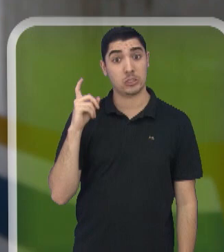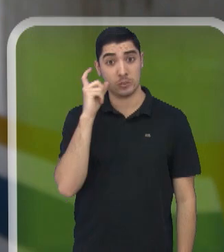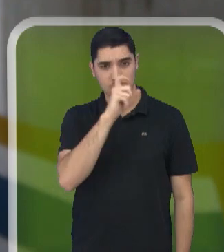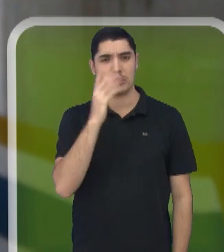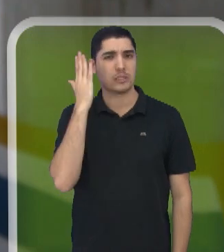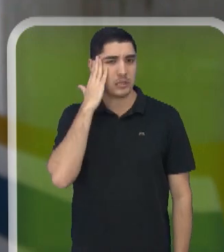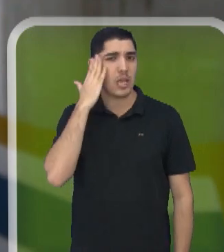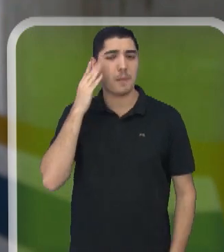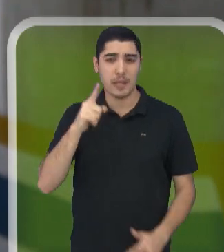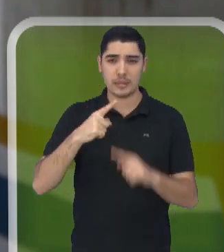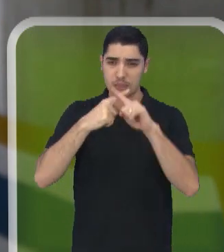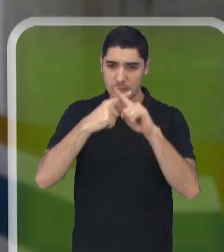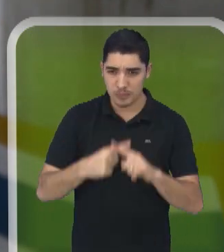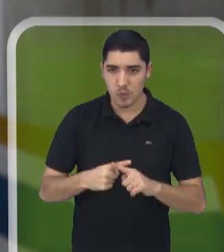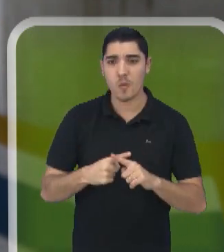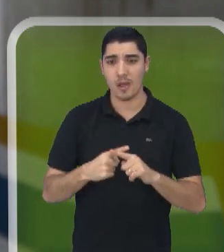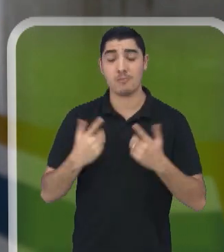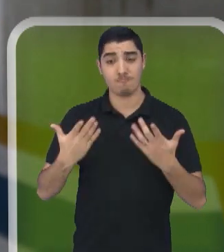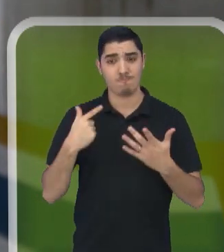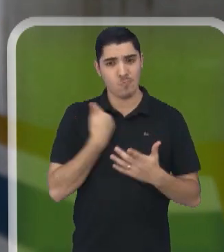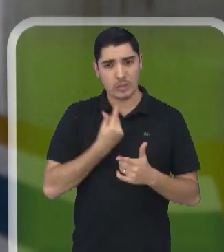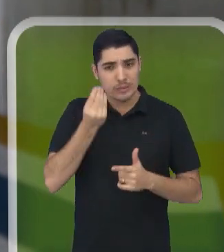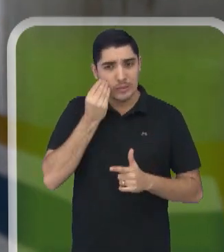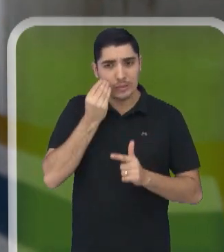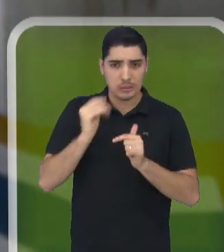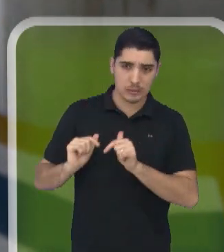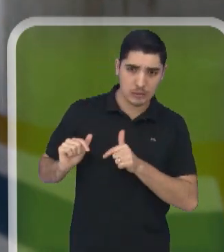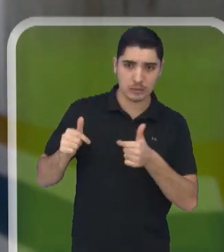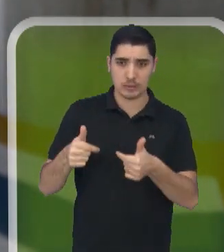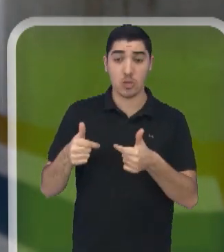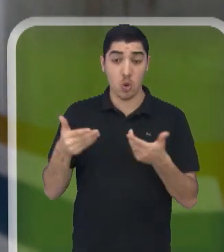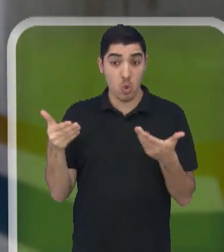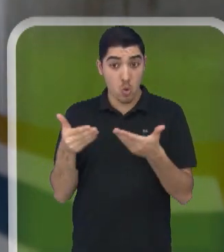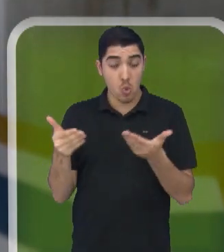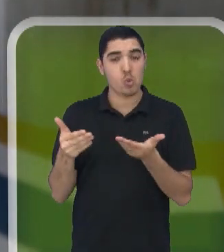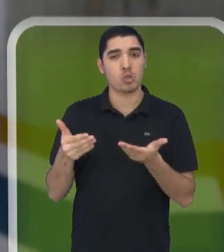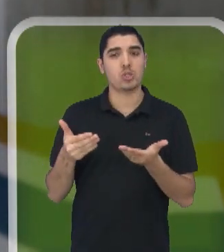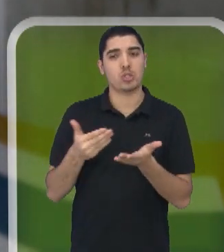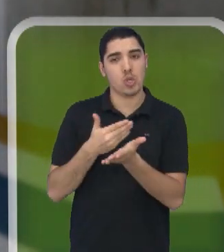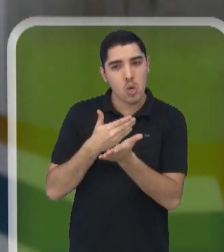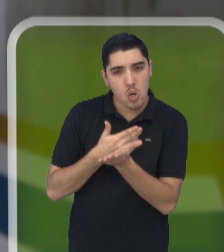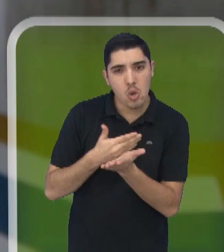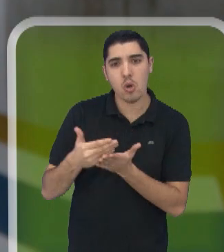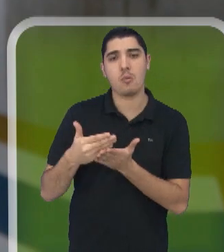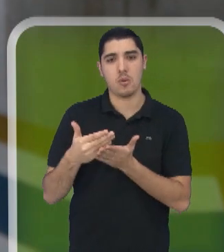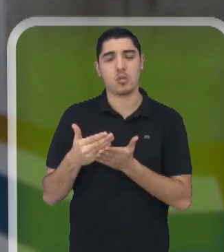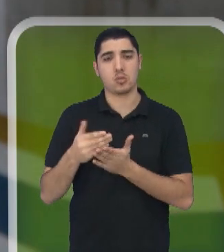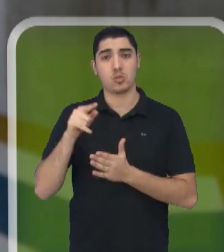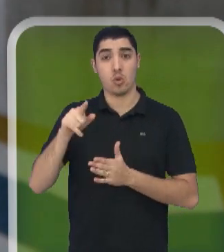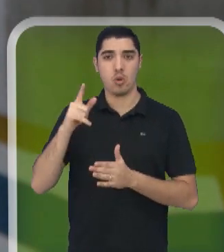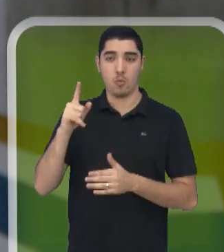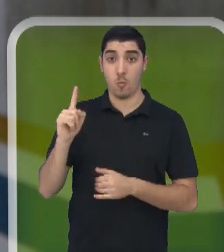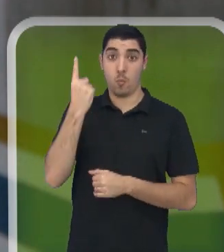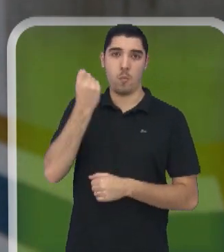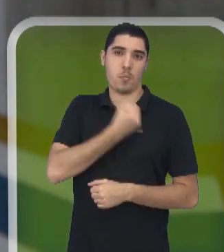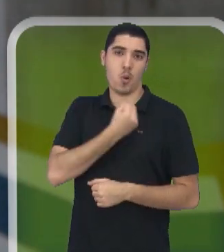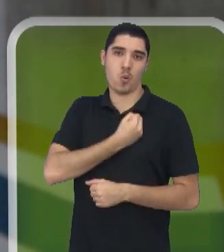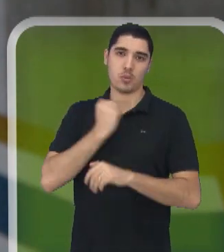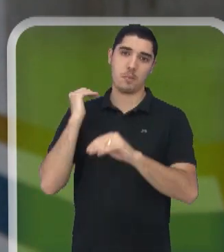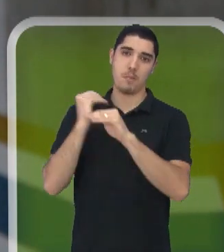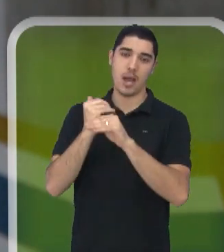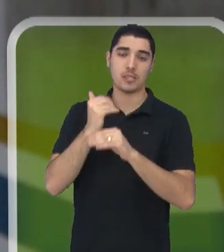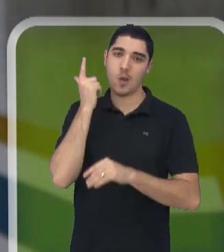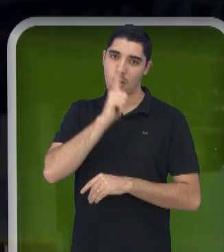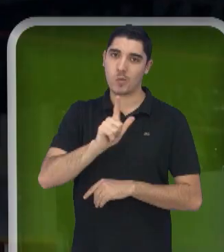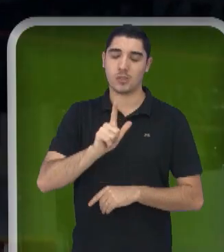a gente sabe que é muito duro e agora a gente tem que buscar pontos fora. Hoje já começamos do princípio, né? Levando um ponto para casa, que é muito importante, pode fazer a diferença no